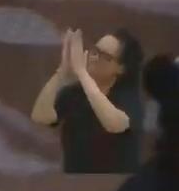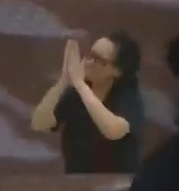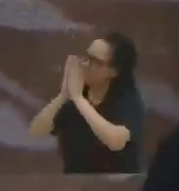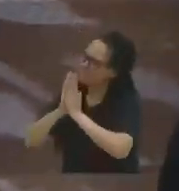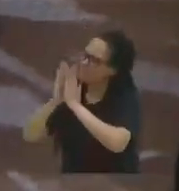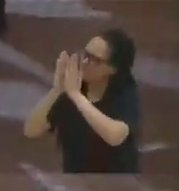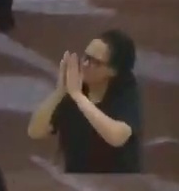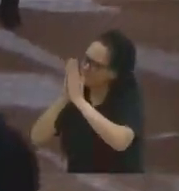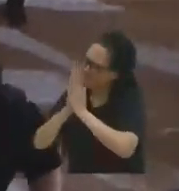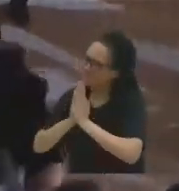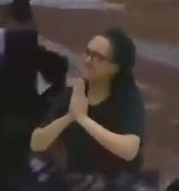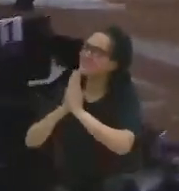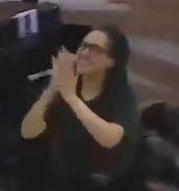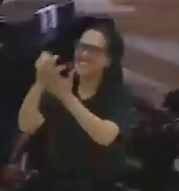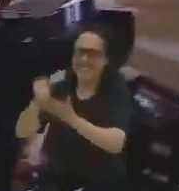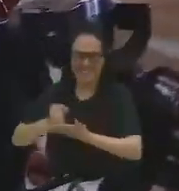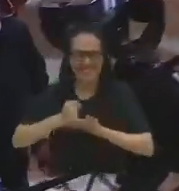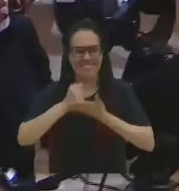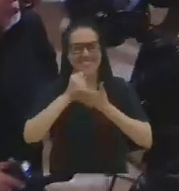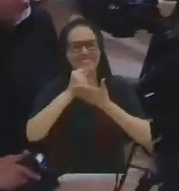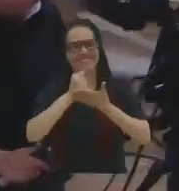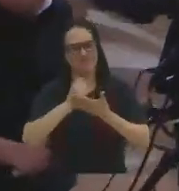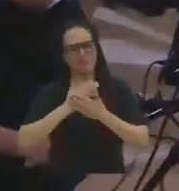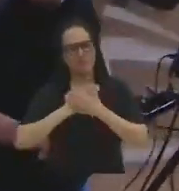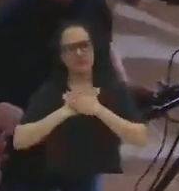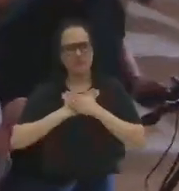me socorrerá.